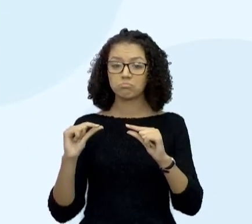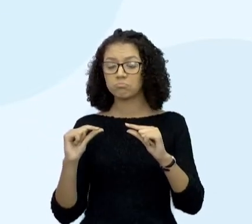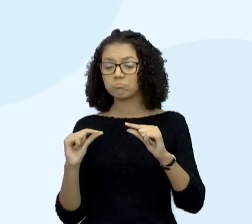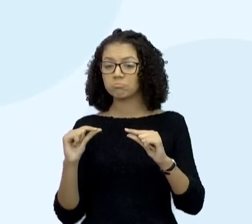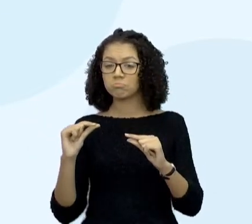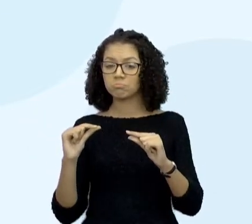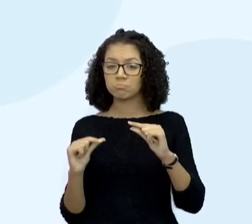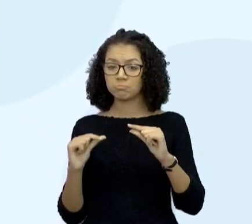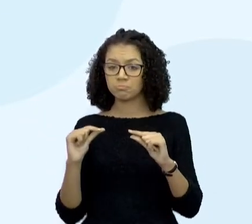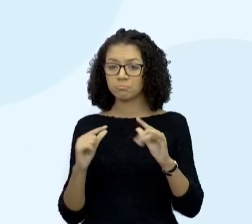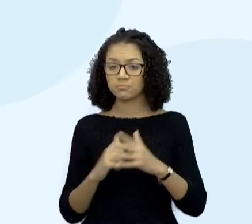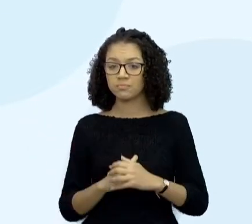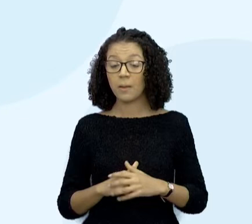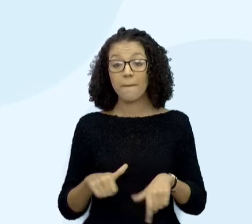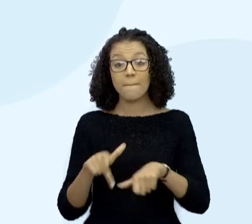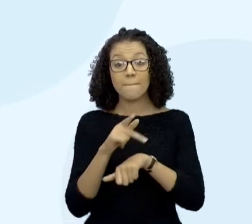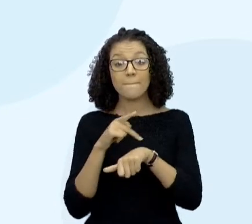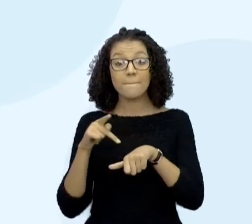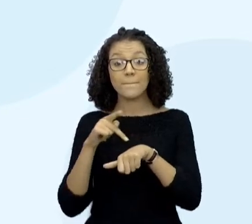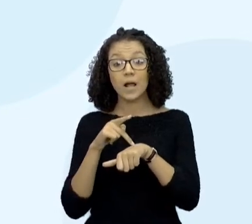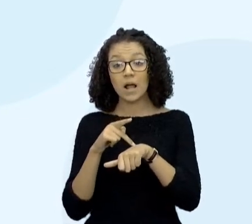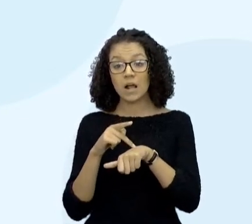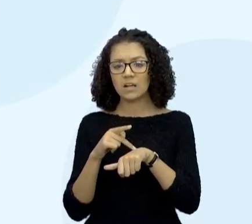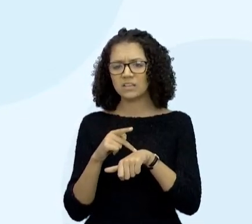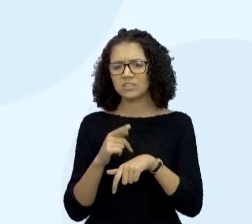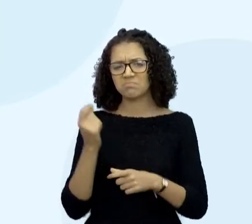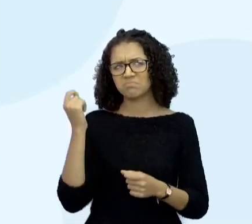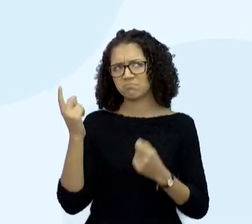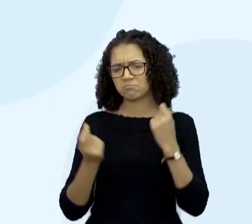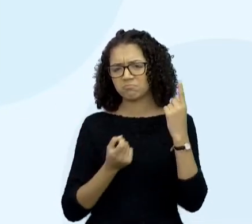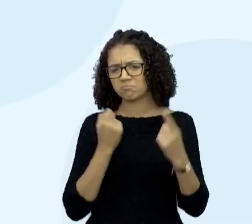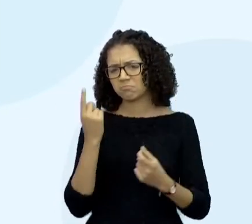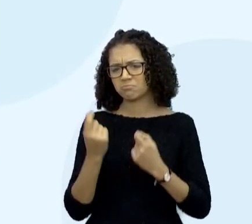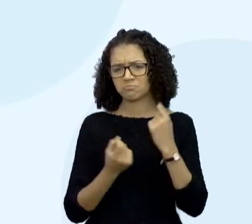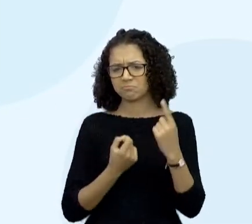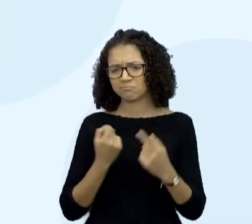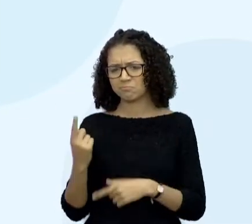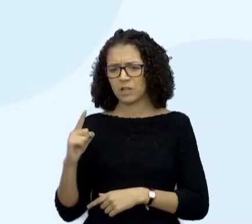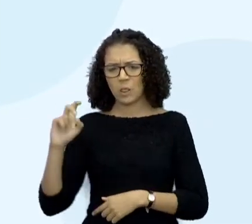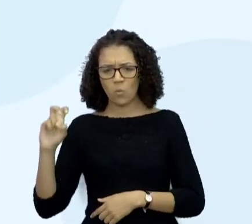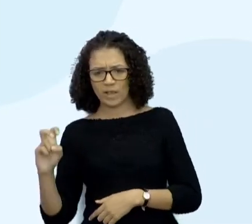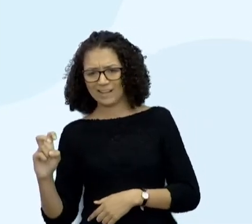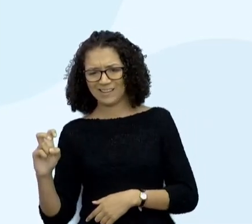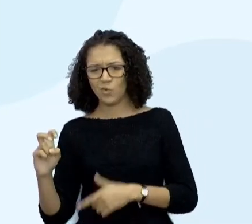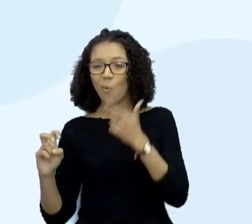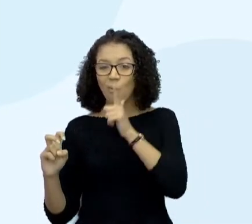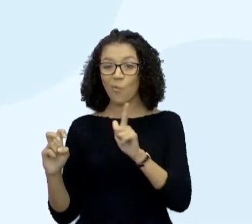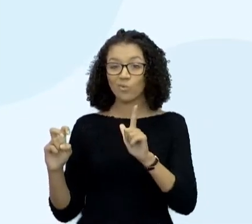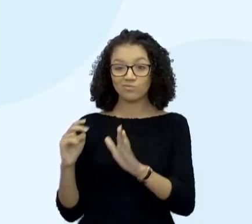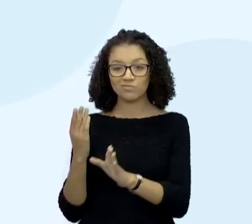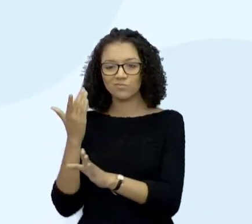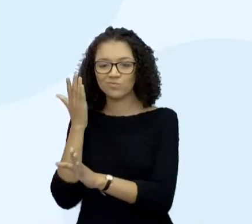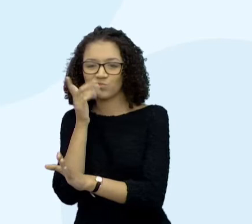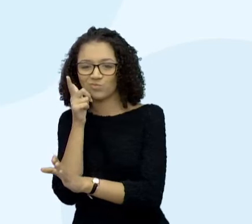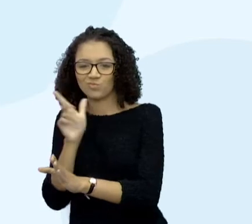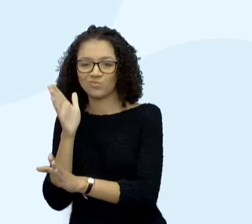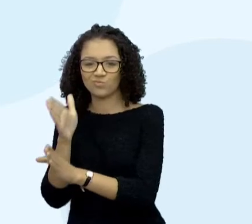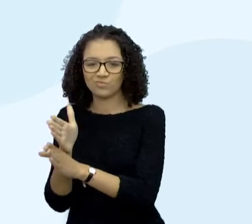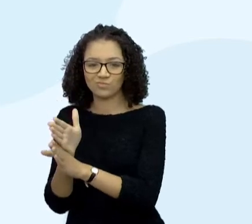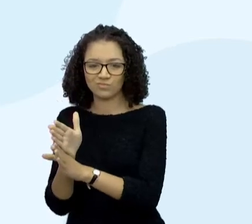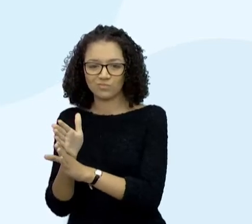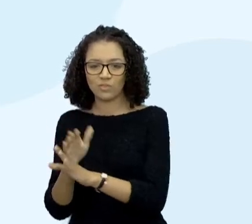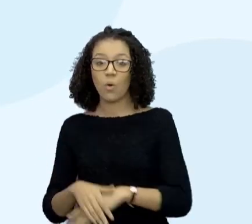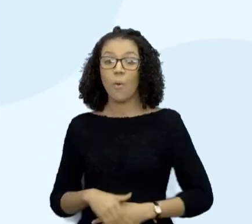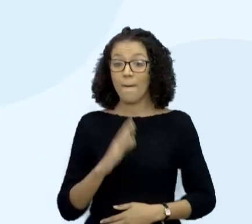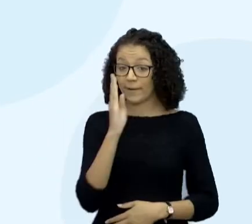Mas são poucos os países que estão nesse 5º estágio, tá? A maior parte dos países estão entre o 3º e o 4º estágio. O Brasil está